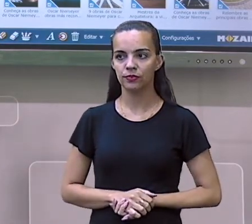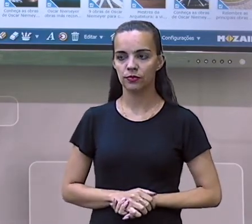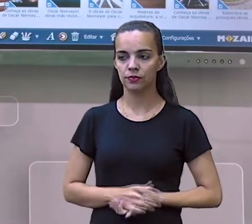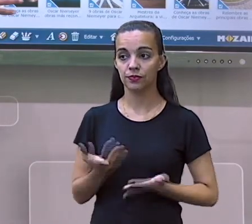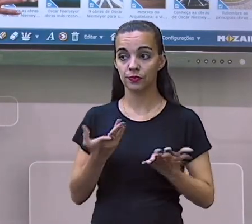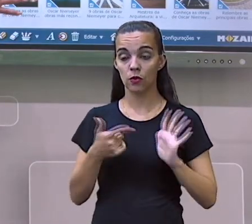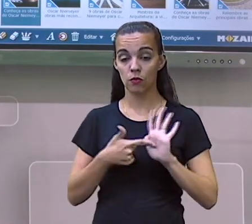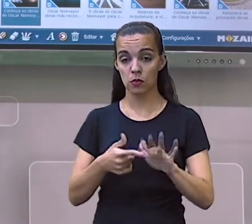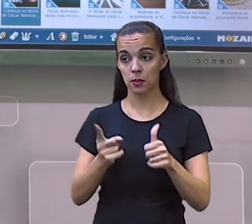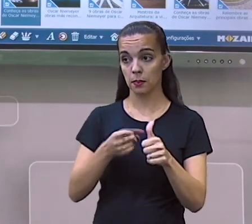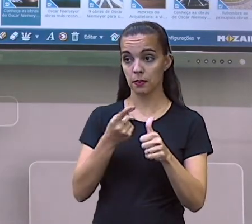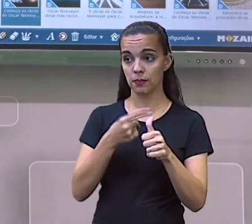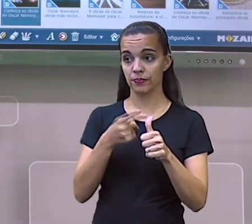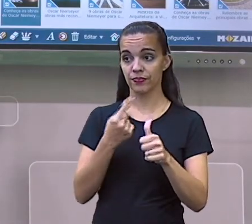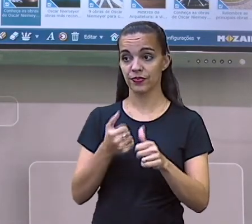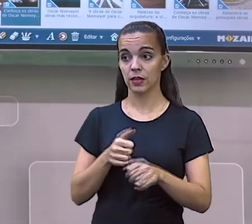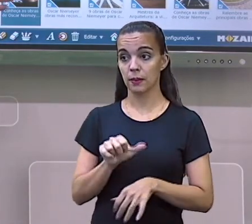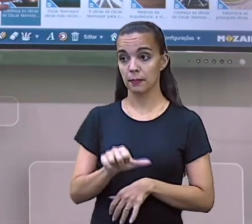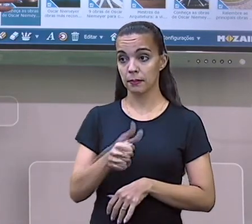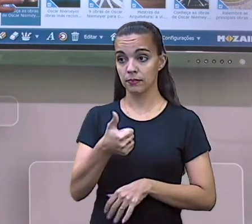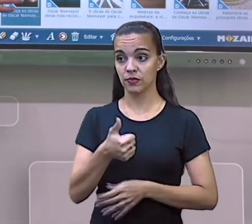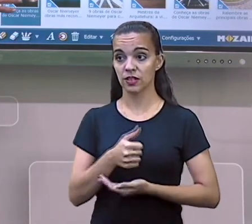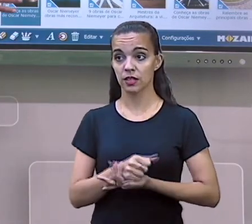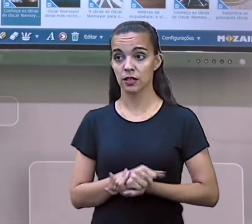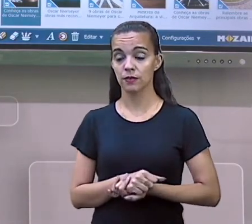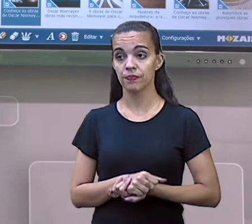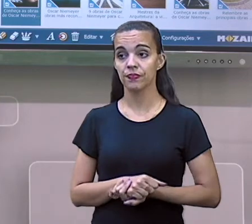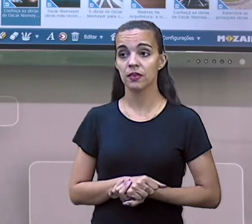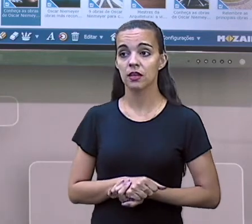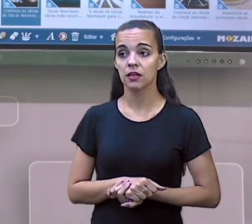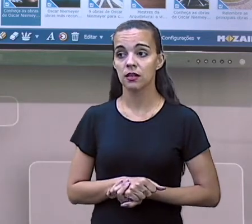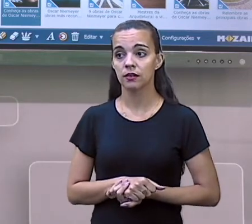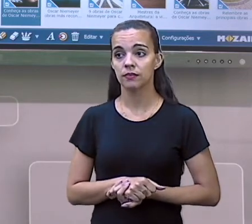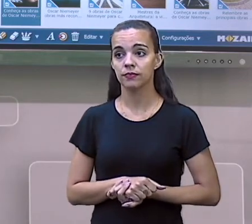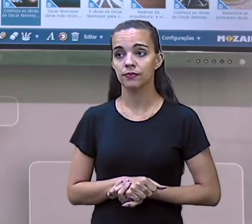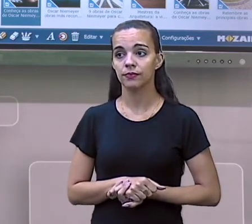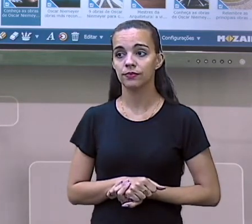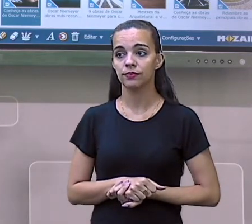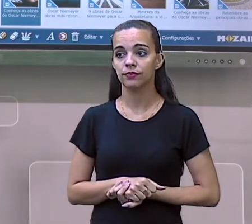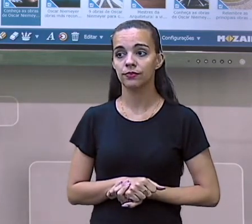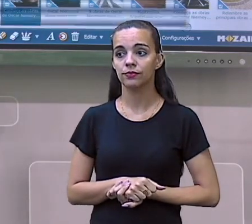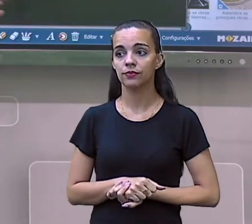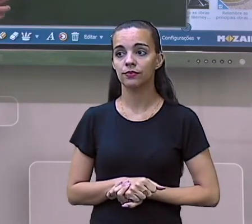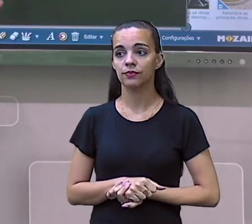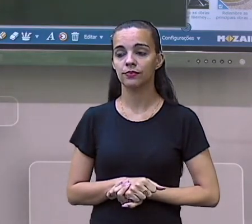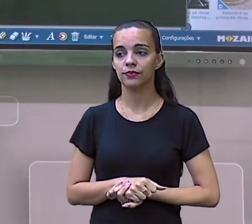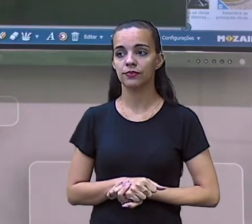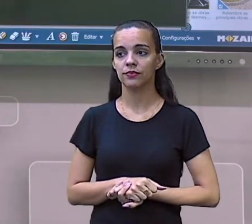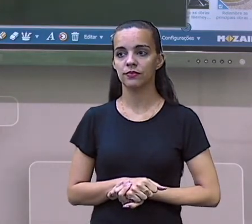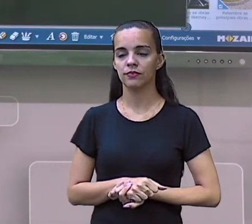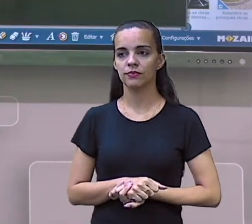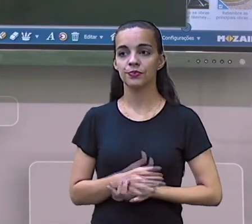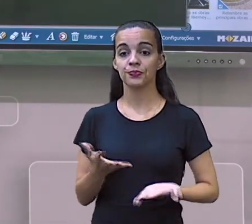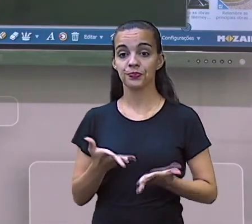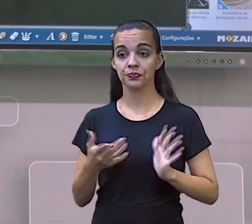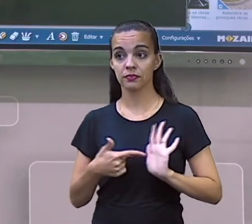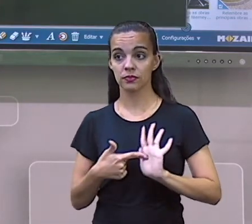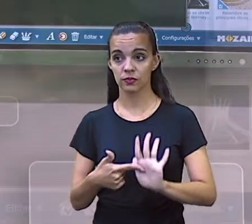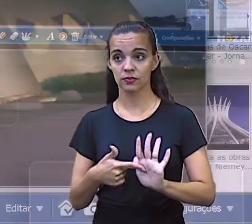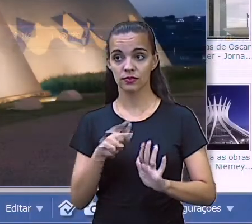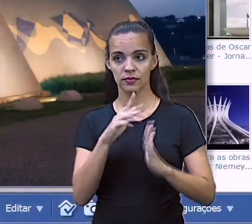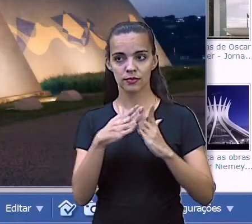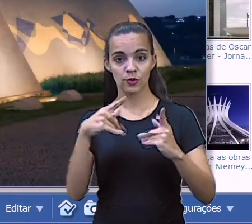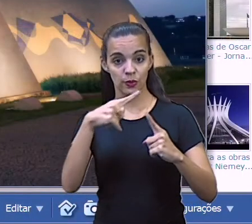Olha, primeiro nós temos o Complexo da Pampulha. Deixa eu abrir a imagem. A Igreja de